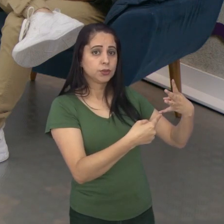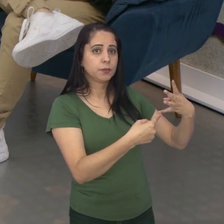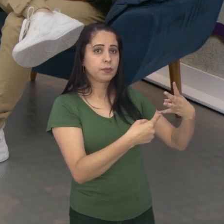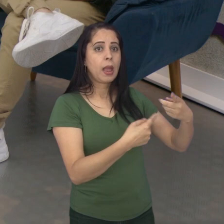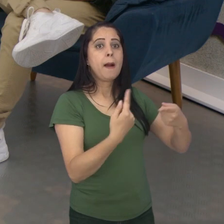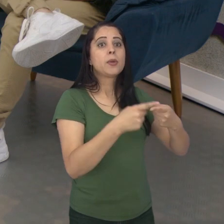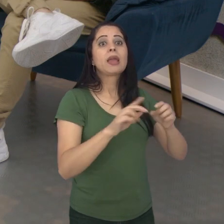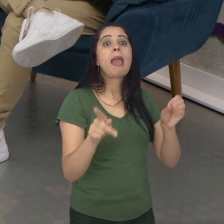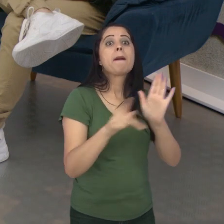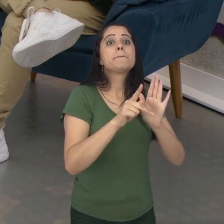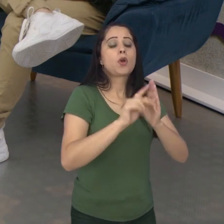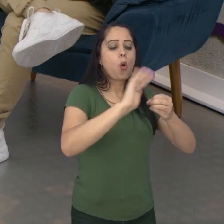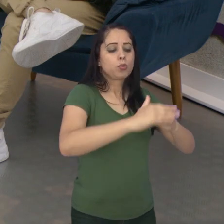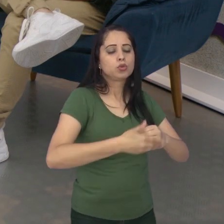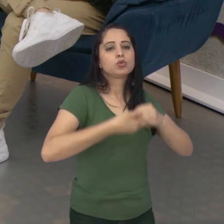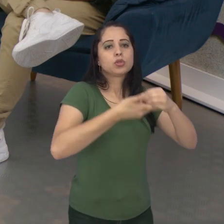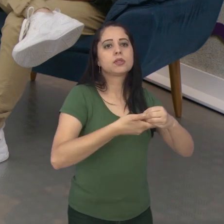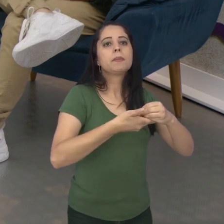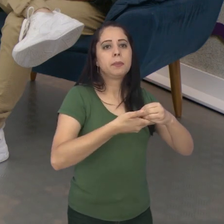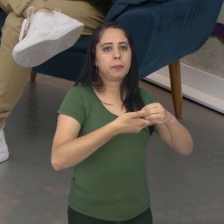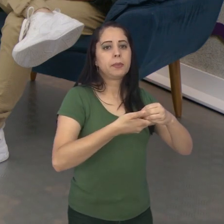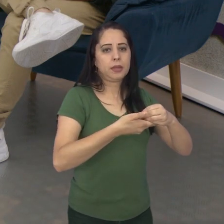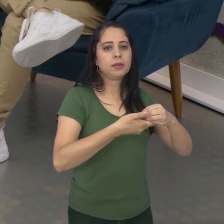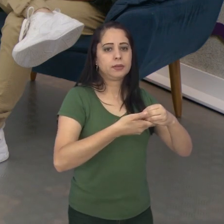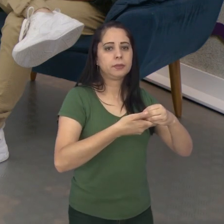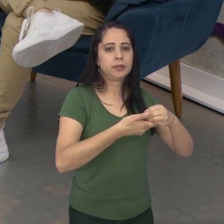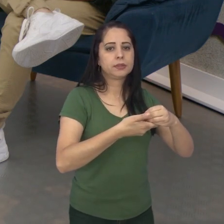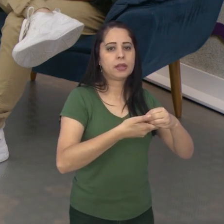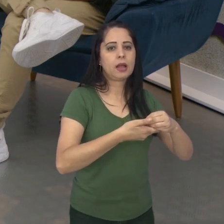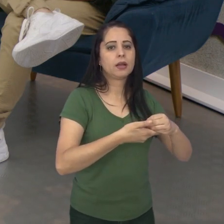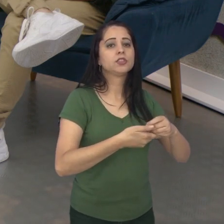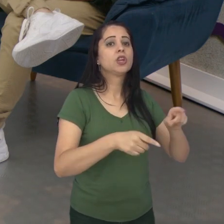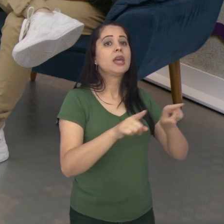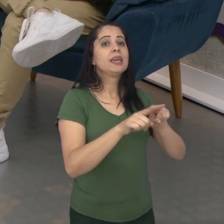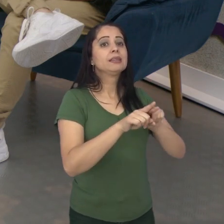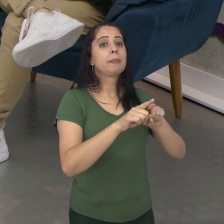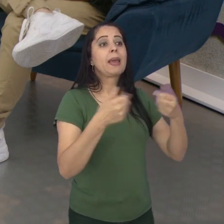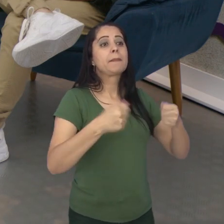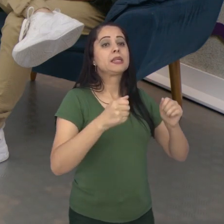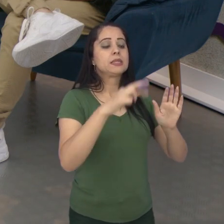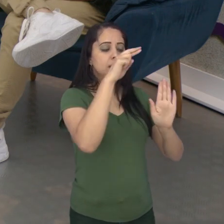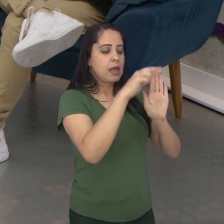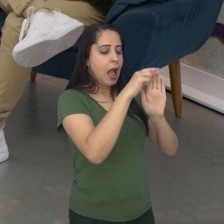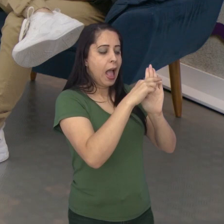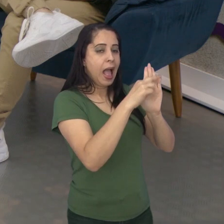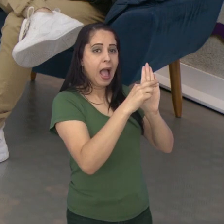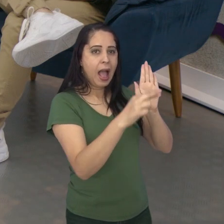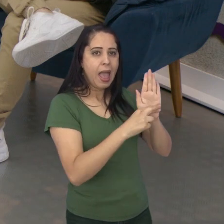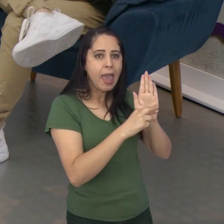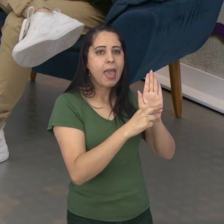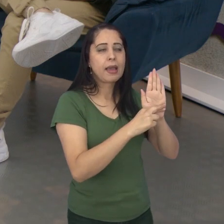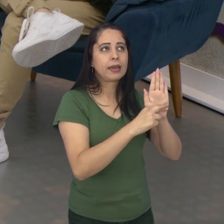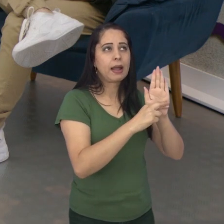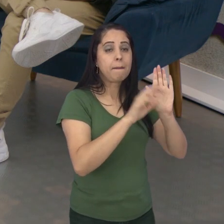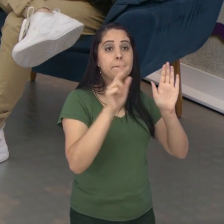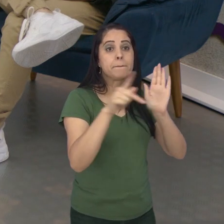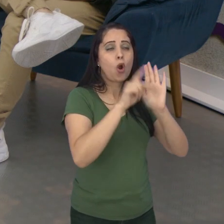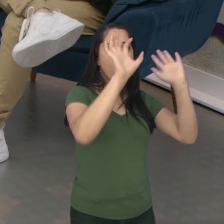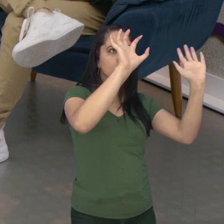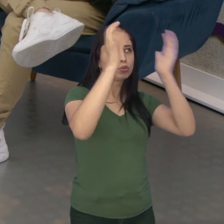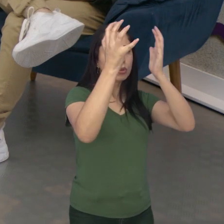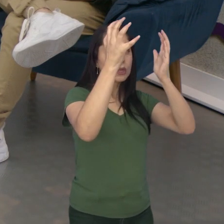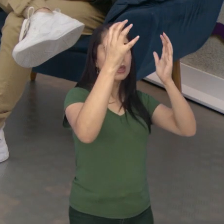voltadas para a sustentabilidade e atingir as metas dos acordos do clima, né,